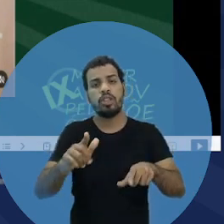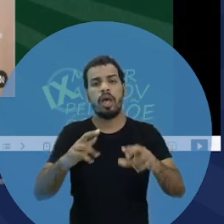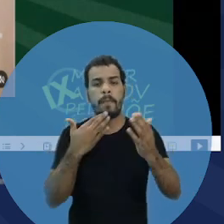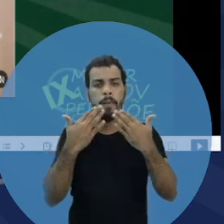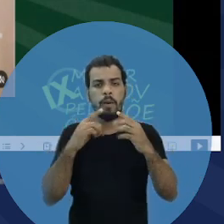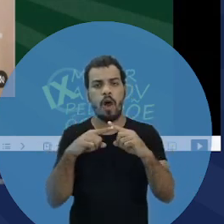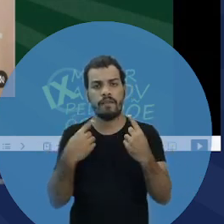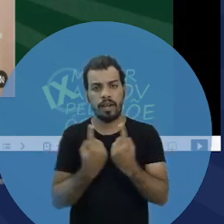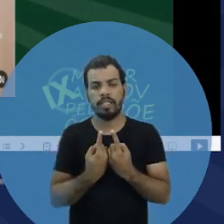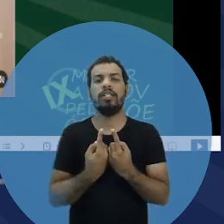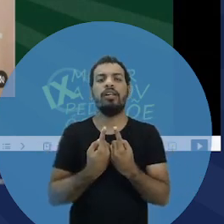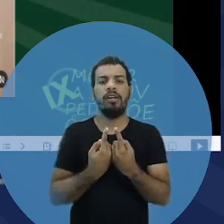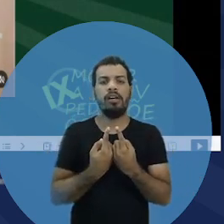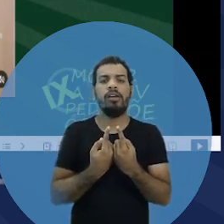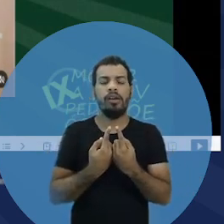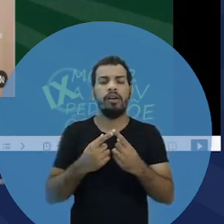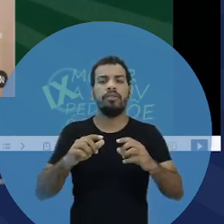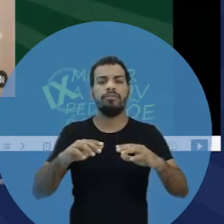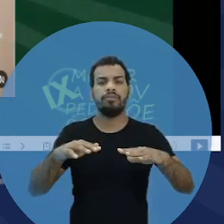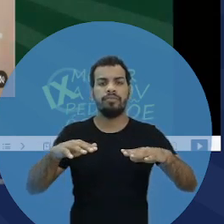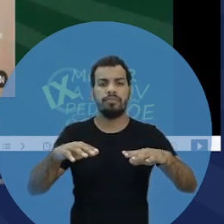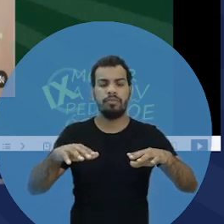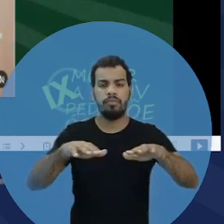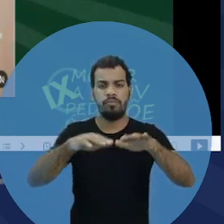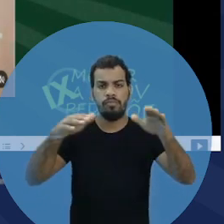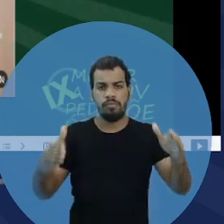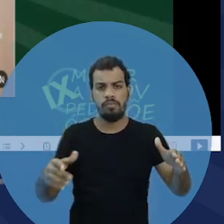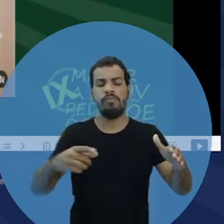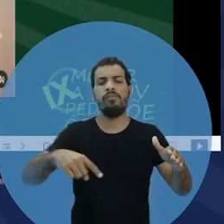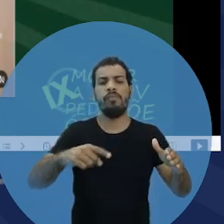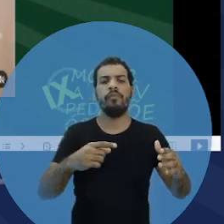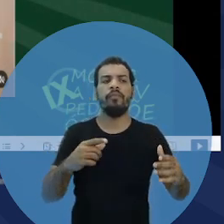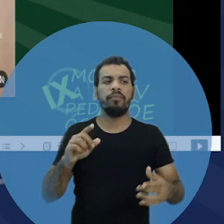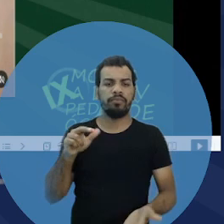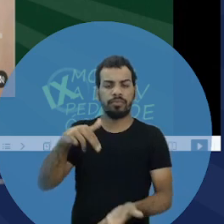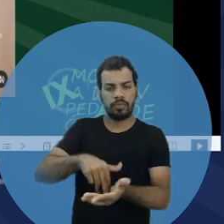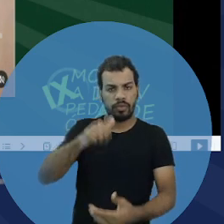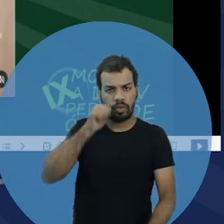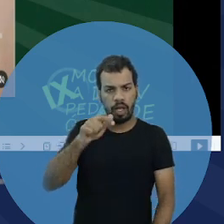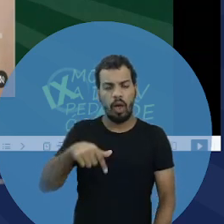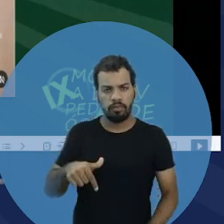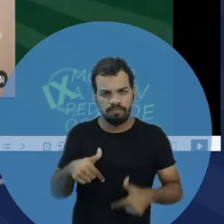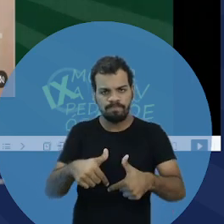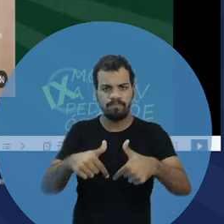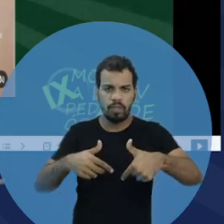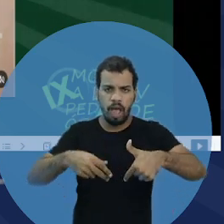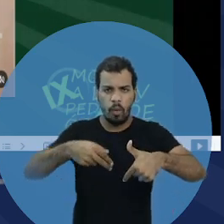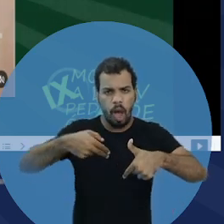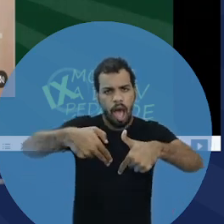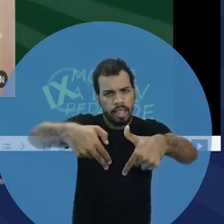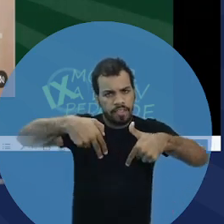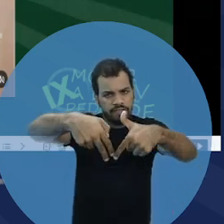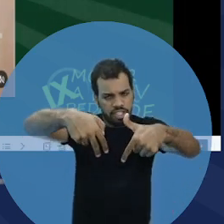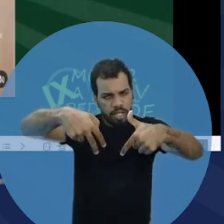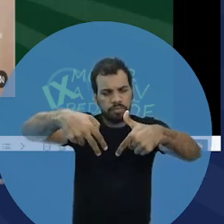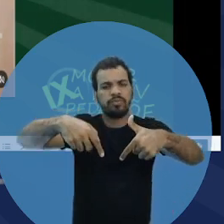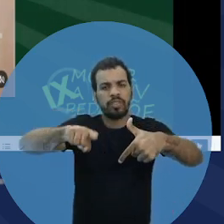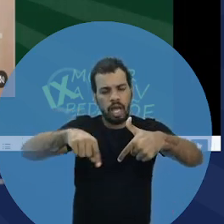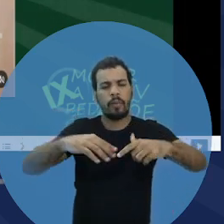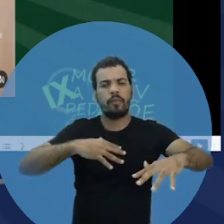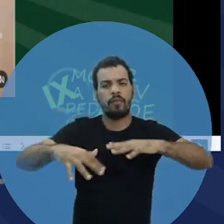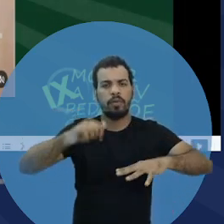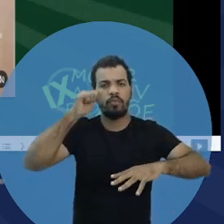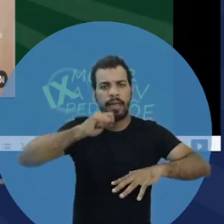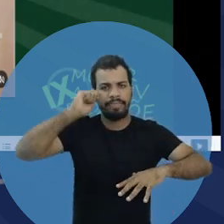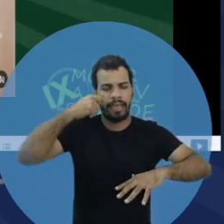Vanessa Torquato, que é uma ativista, ela é do movimento negro, de mulheres negras do sertão, e ela é estudante